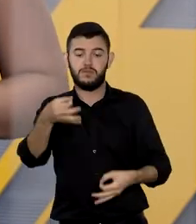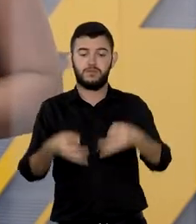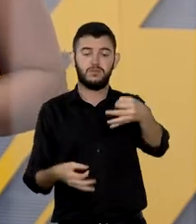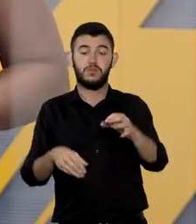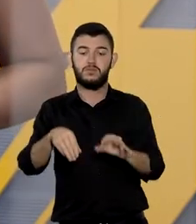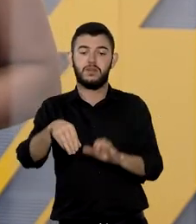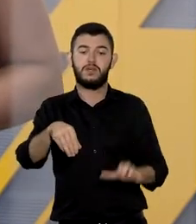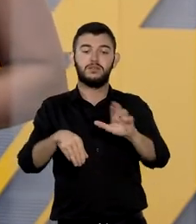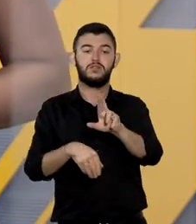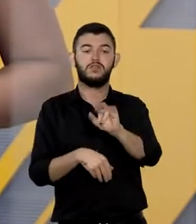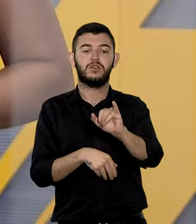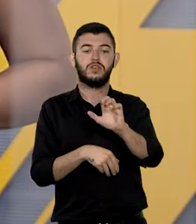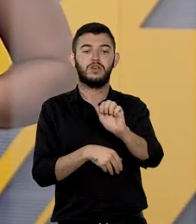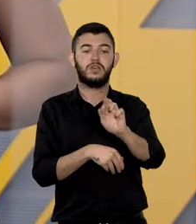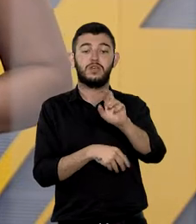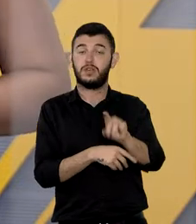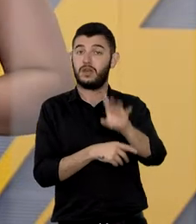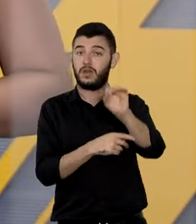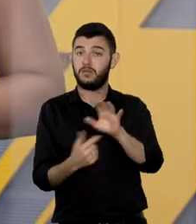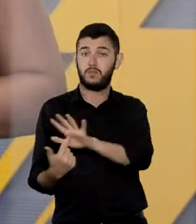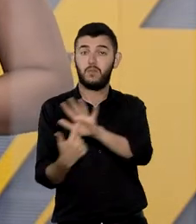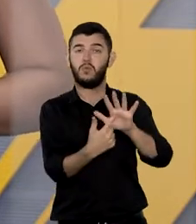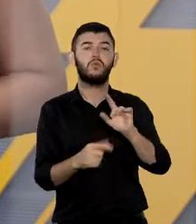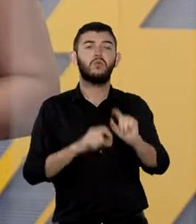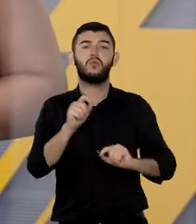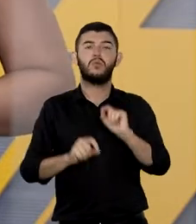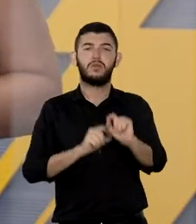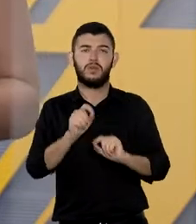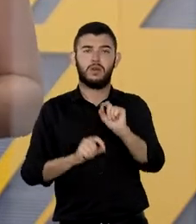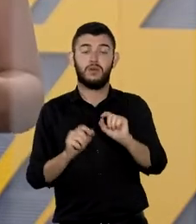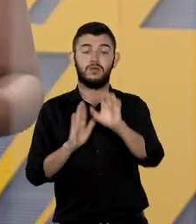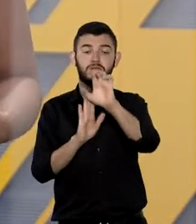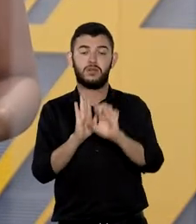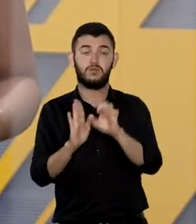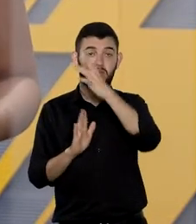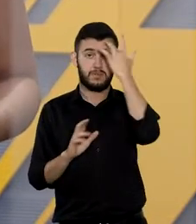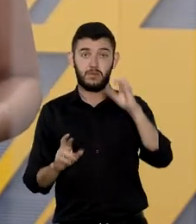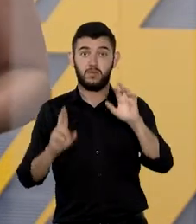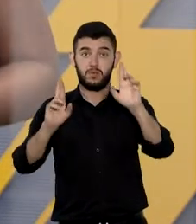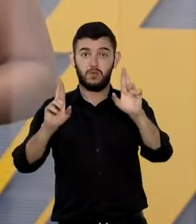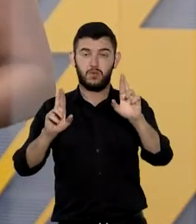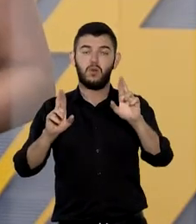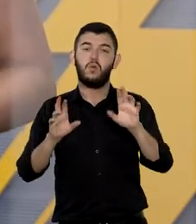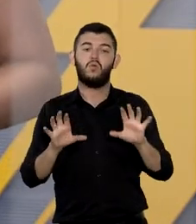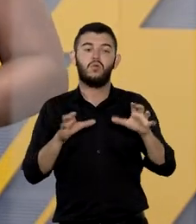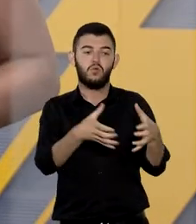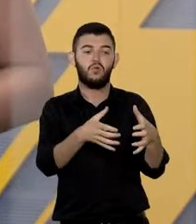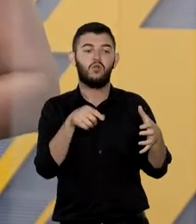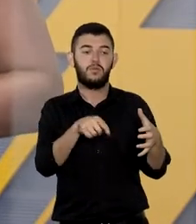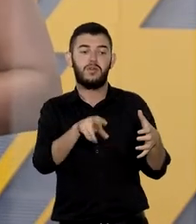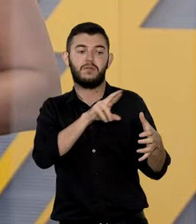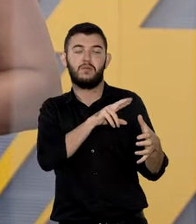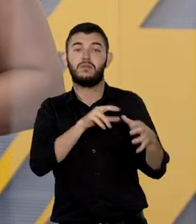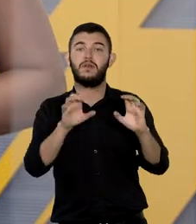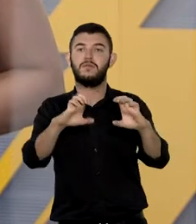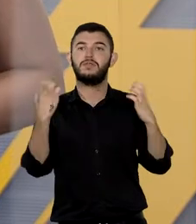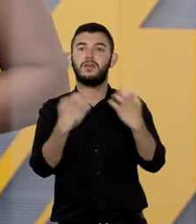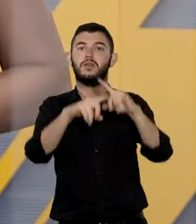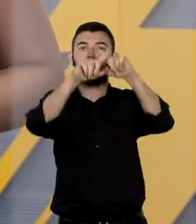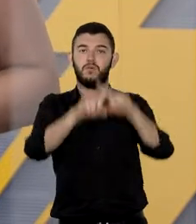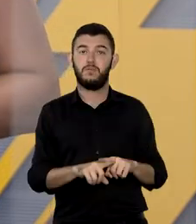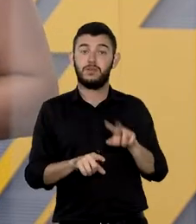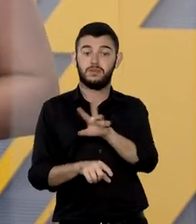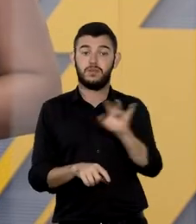recurso especial, ministro Ricardo Villas Boas Cueva, apontou que, conforme o Estatuto do Torcedor, o clube detentor